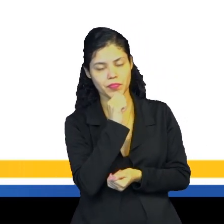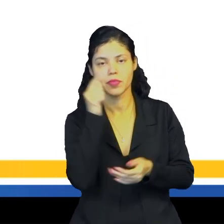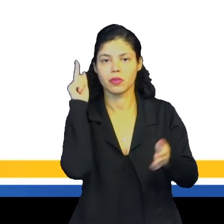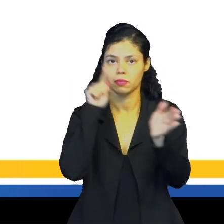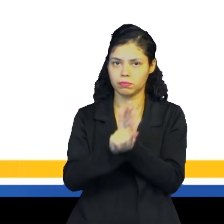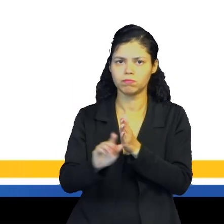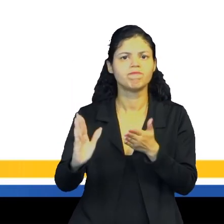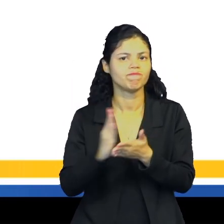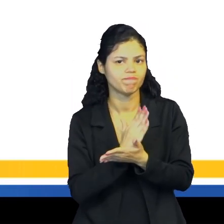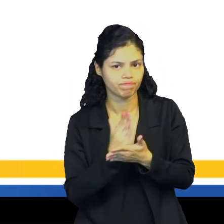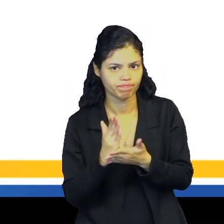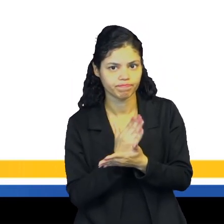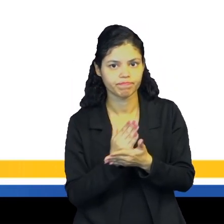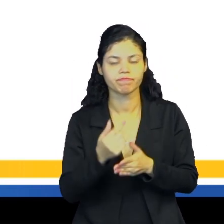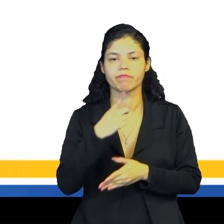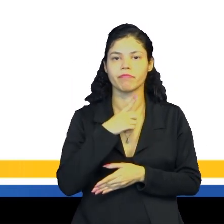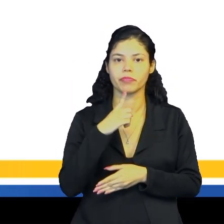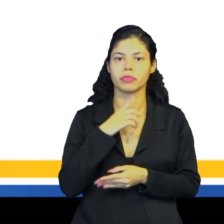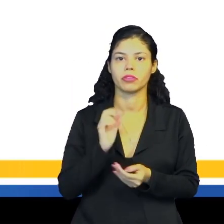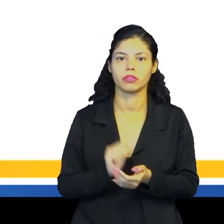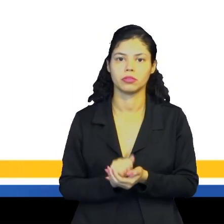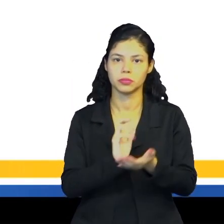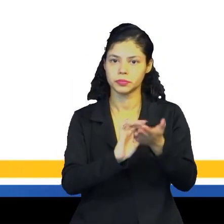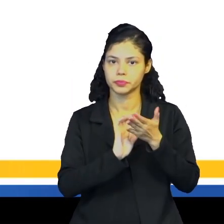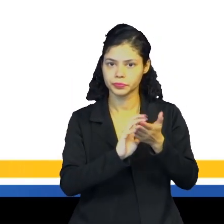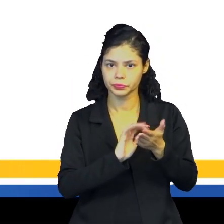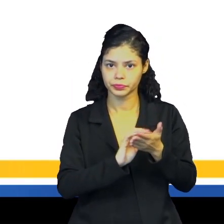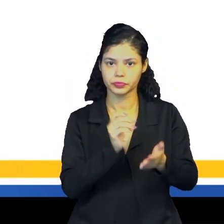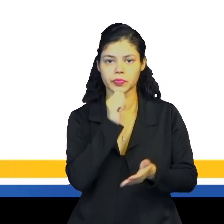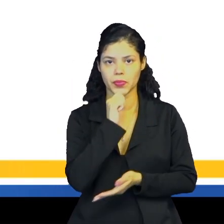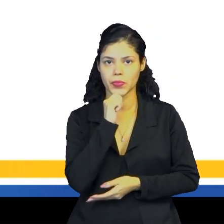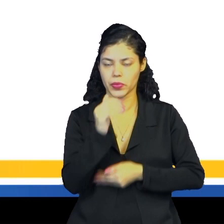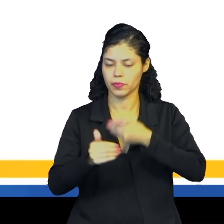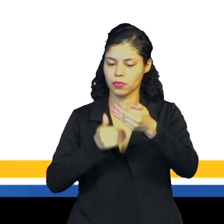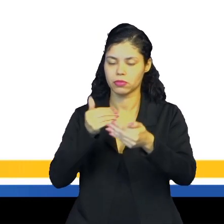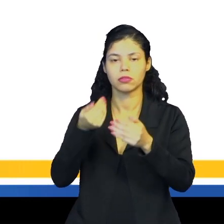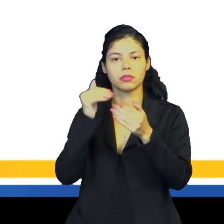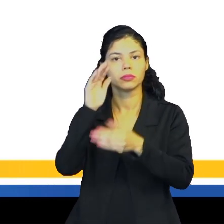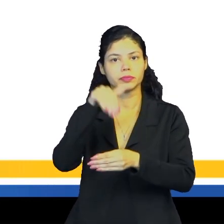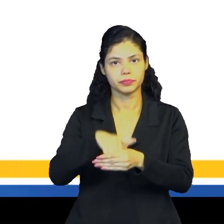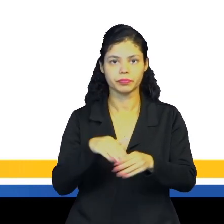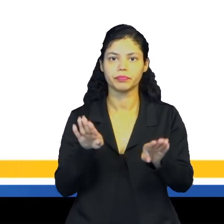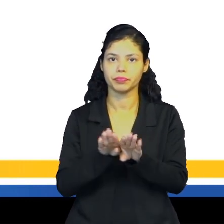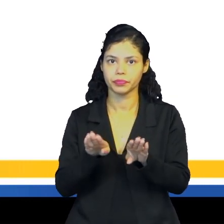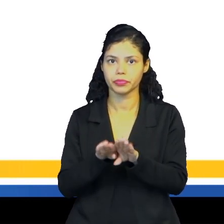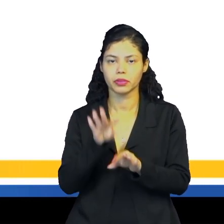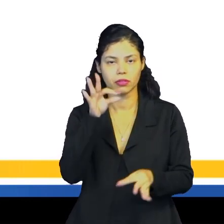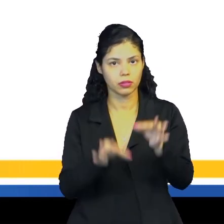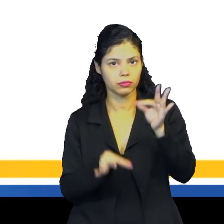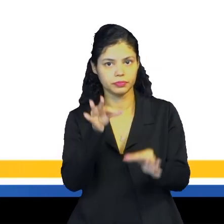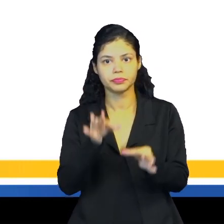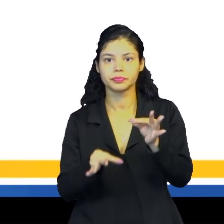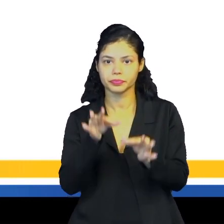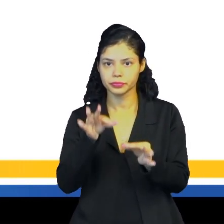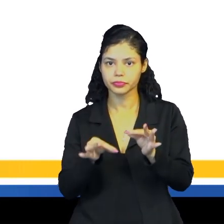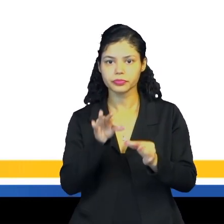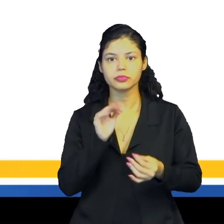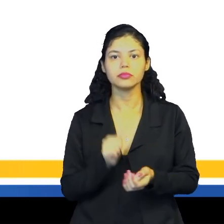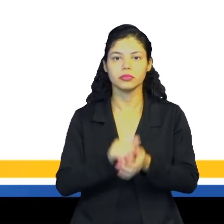questionada por alguns, a urna eletrônica, né, junto com o restante do processo eleitoral, que inclui, né, tribunais de justiça